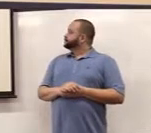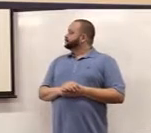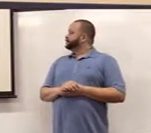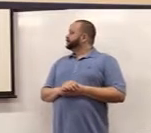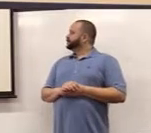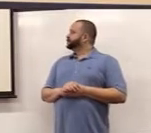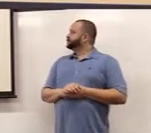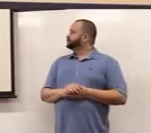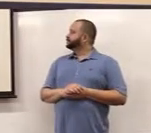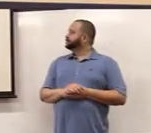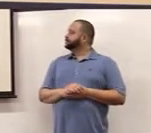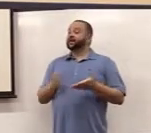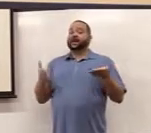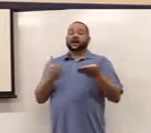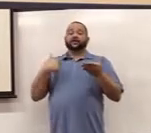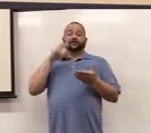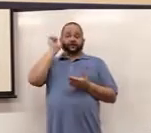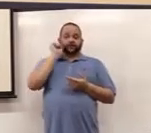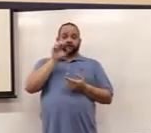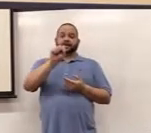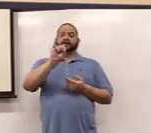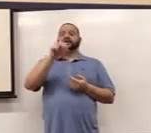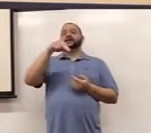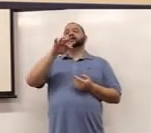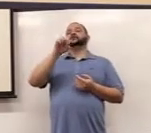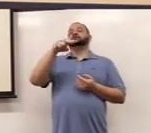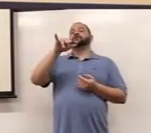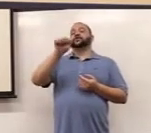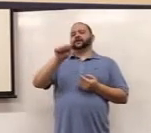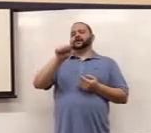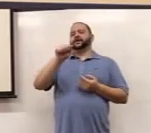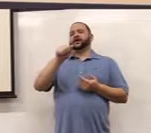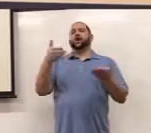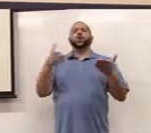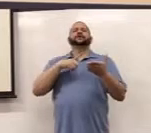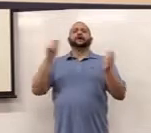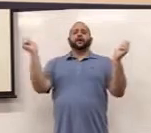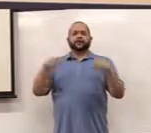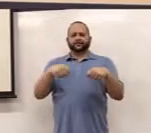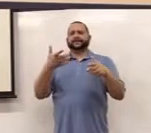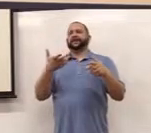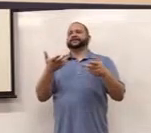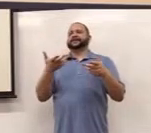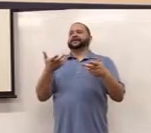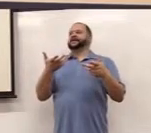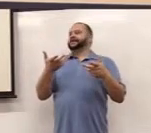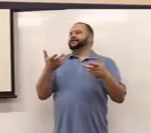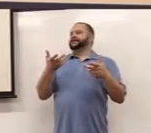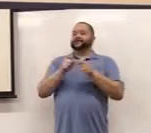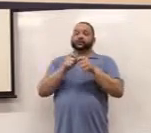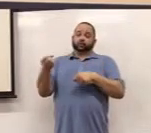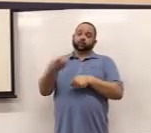Bom, a gente vai ouvir uma sinfonia. Como a gente tem a possibilidade de recriar esse momento da estreia da